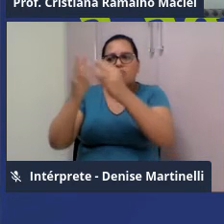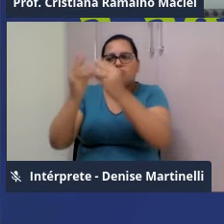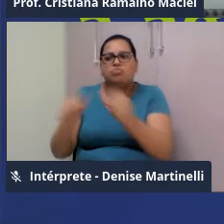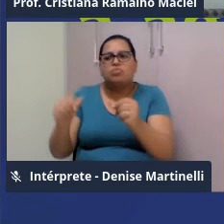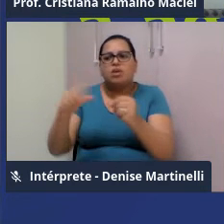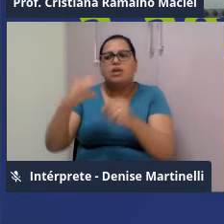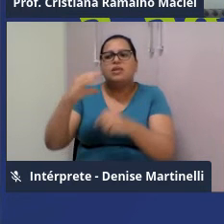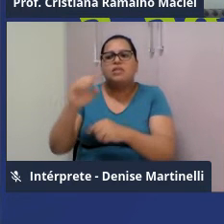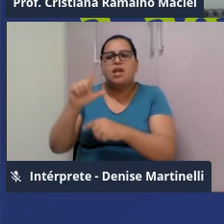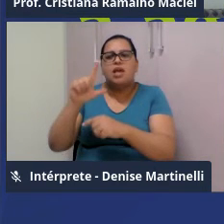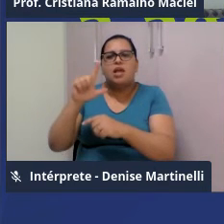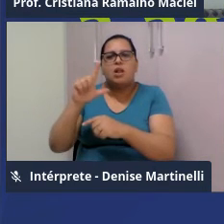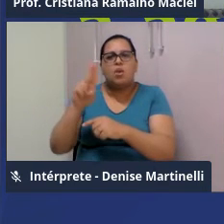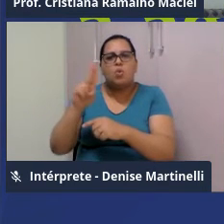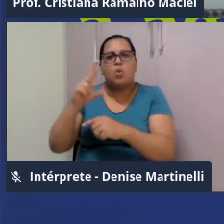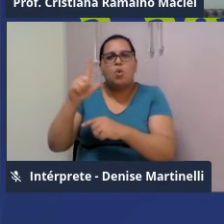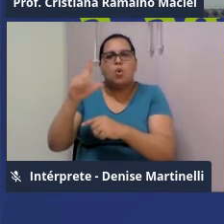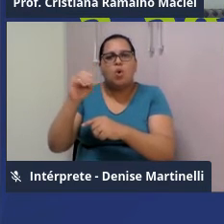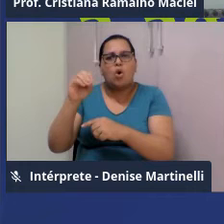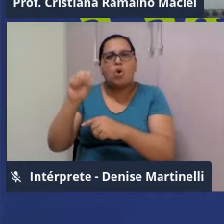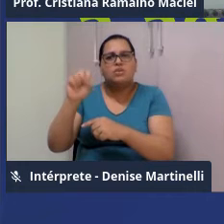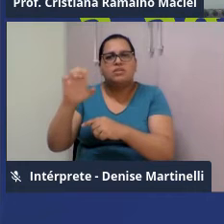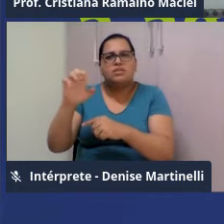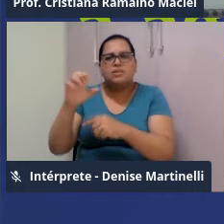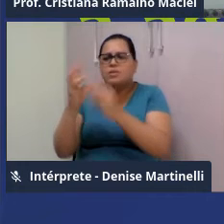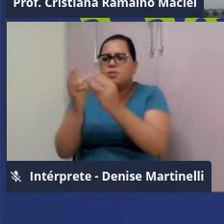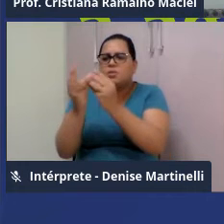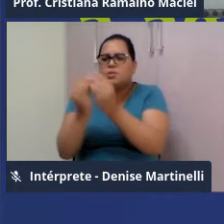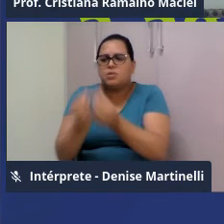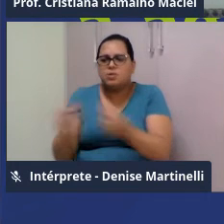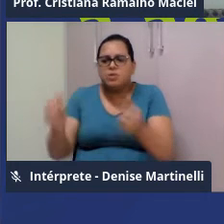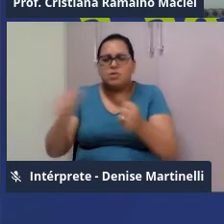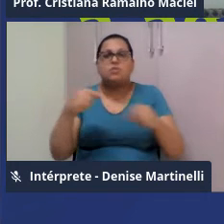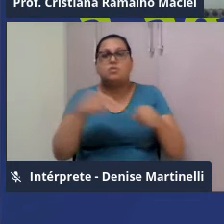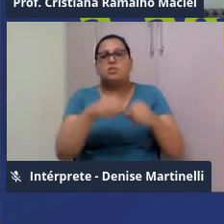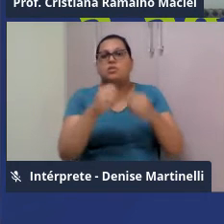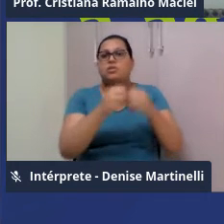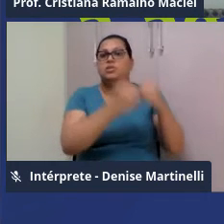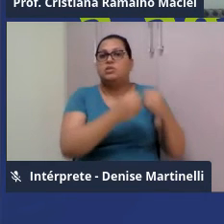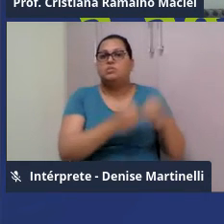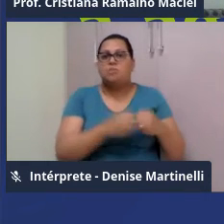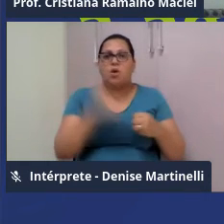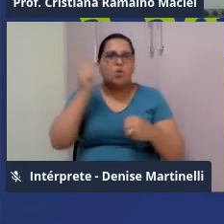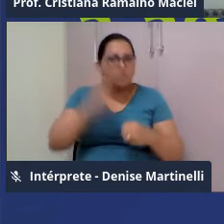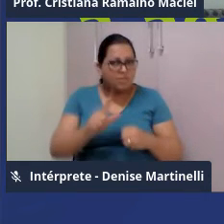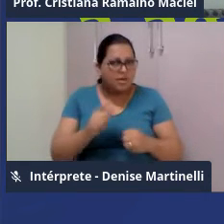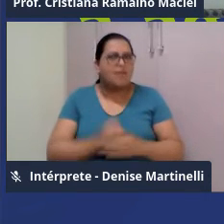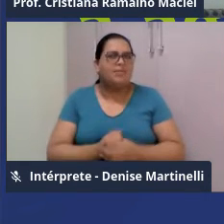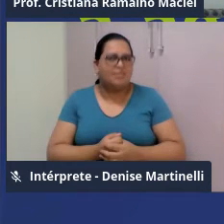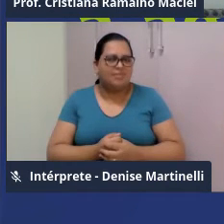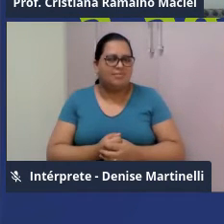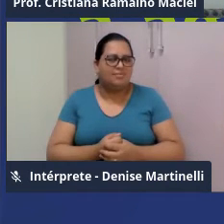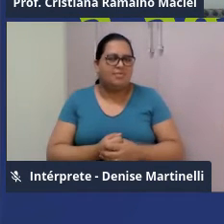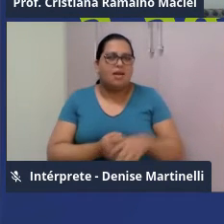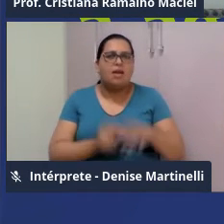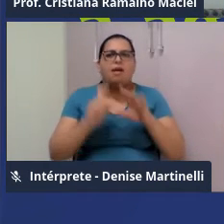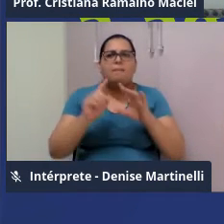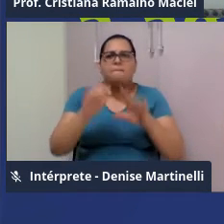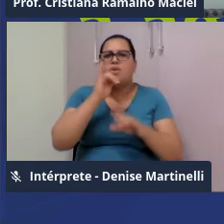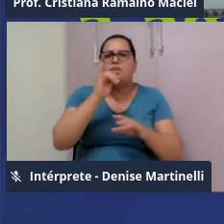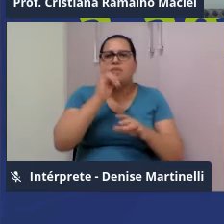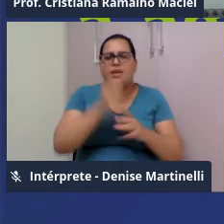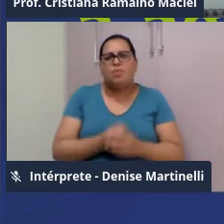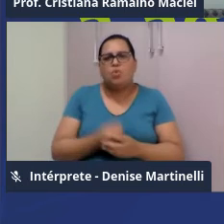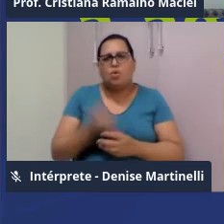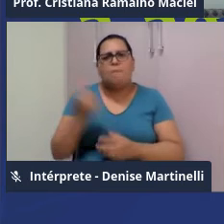espécie, na maioria das vezes, é a ração. O mais barato para fabricar uma ração é celulose.